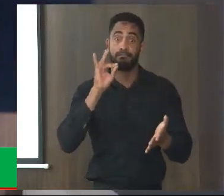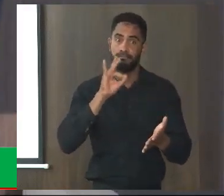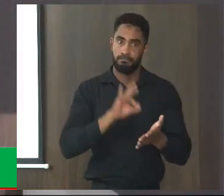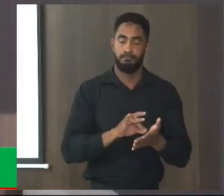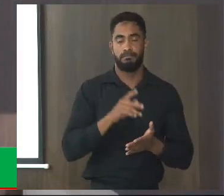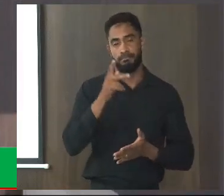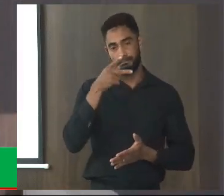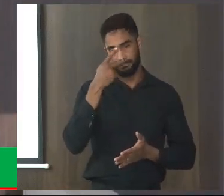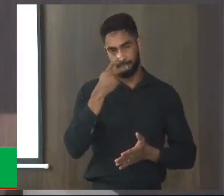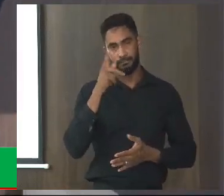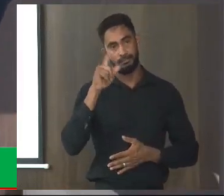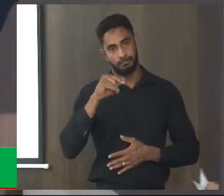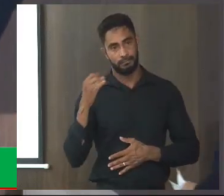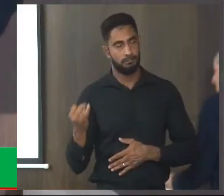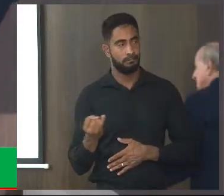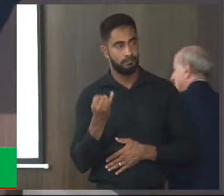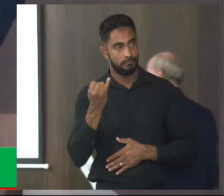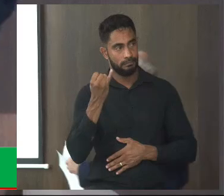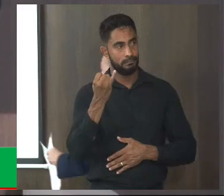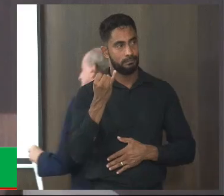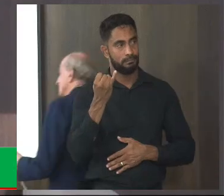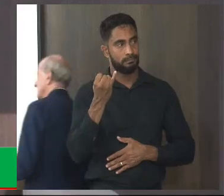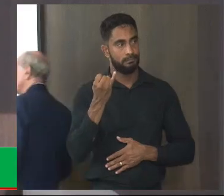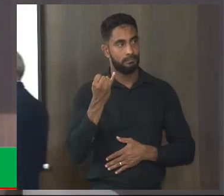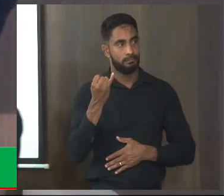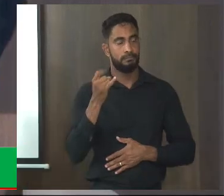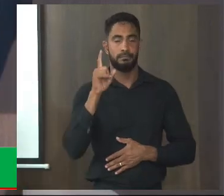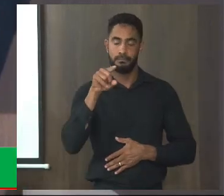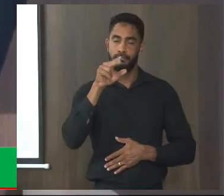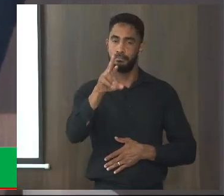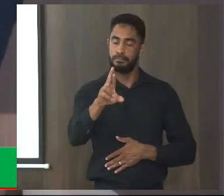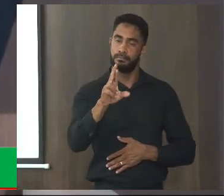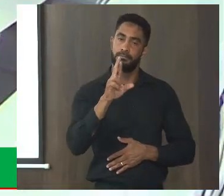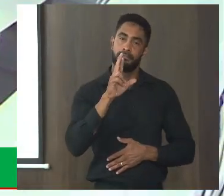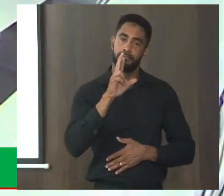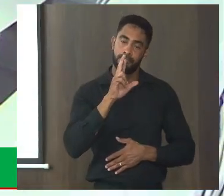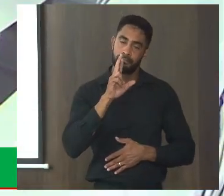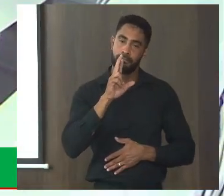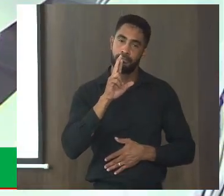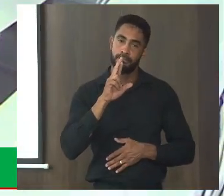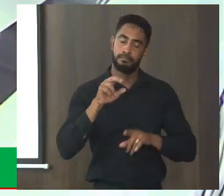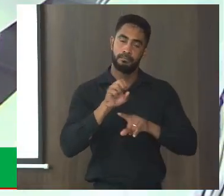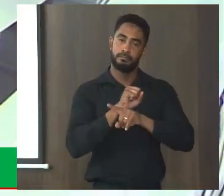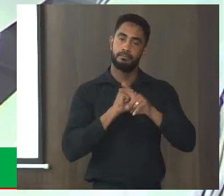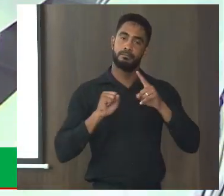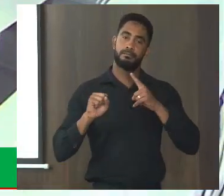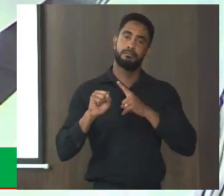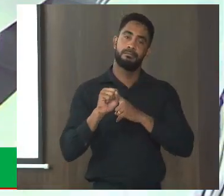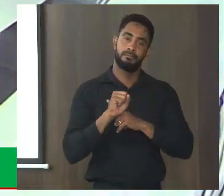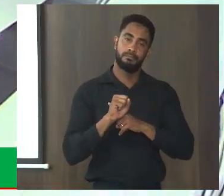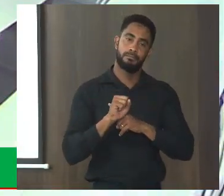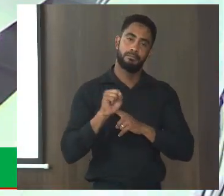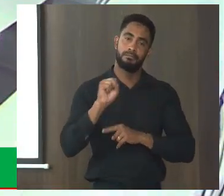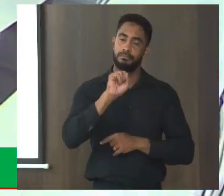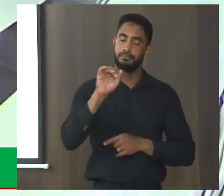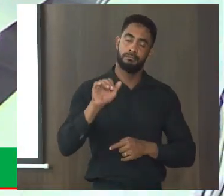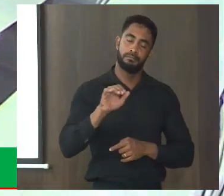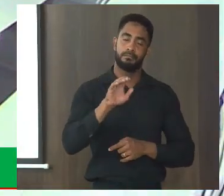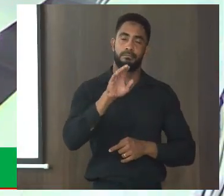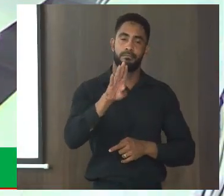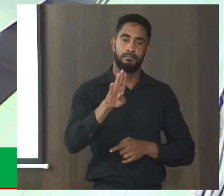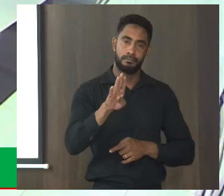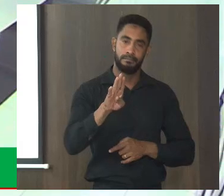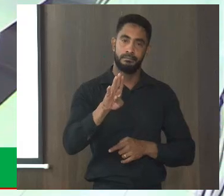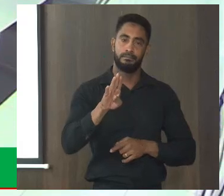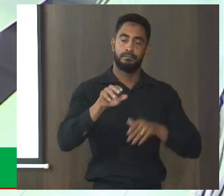nós estamos falando. Isso é muito importante. Então fica aí essa resposta para a sociedade gurutubana e me coloco